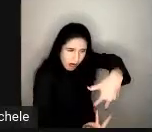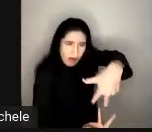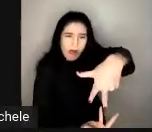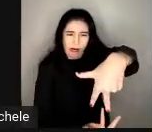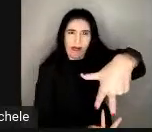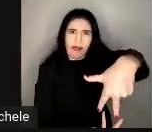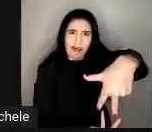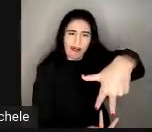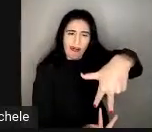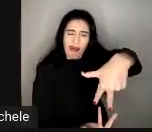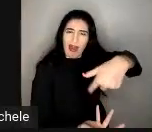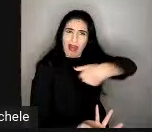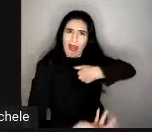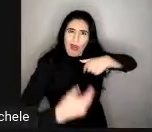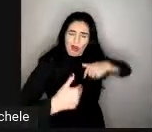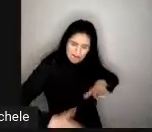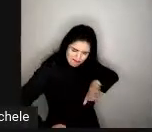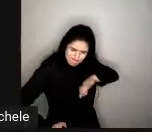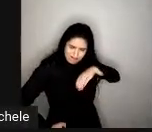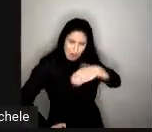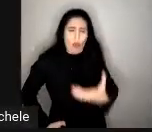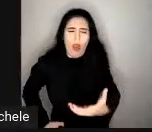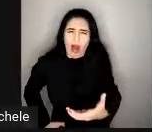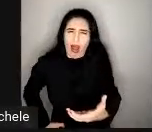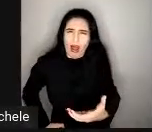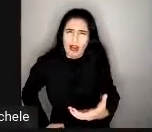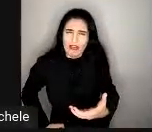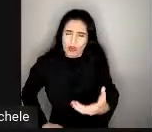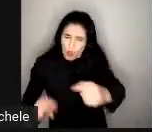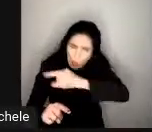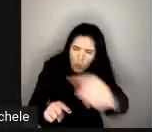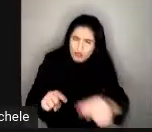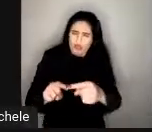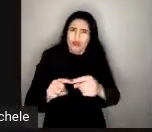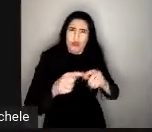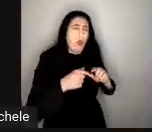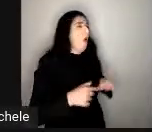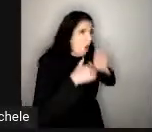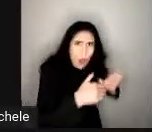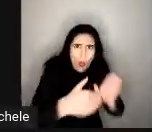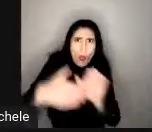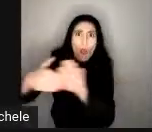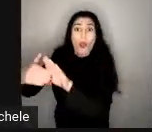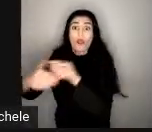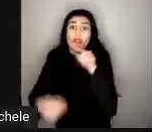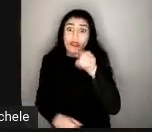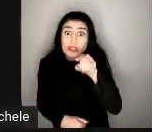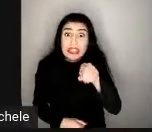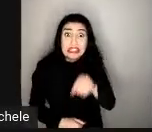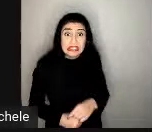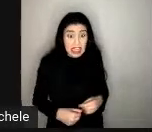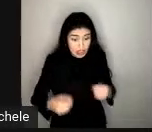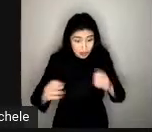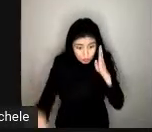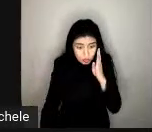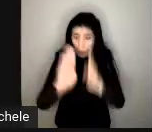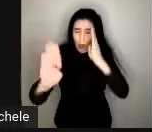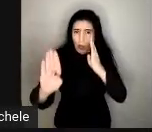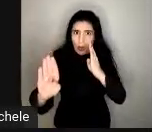minha energia, coragem e determinação. Se você passa por isso, se você tem um diagnóstico,